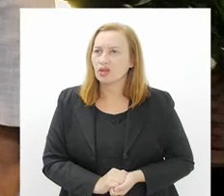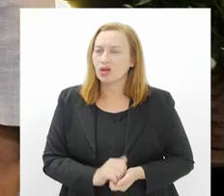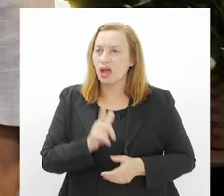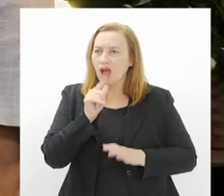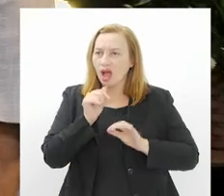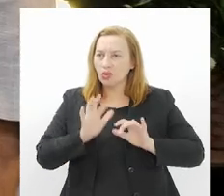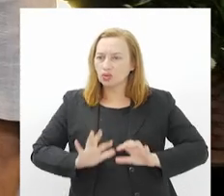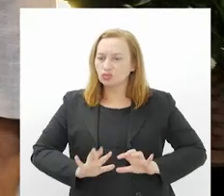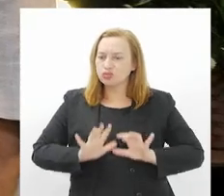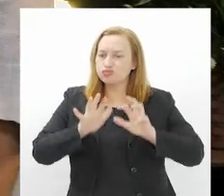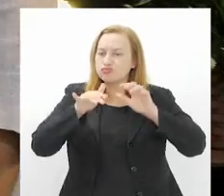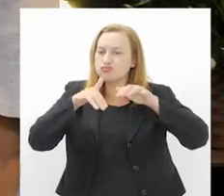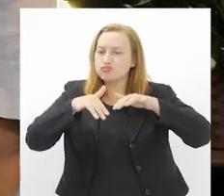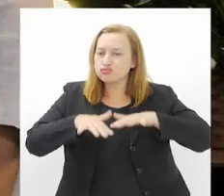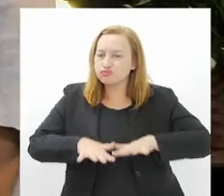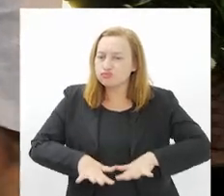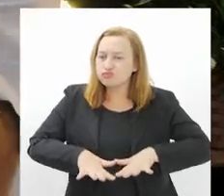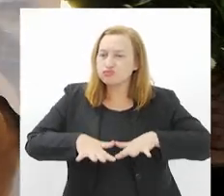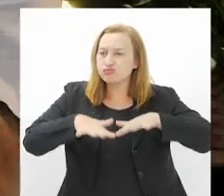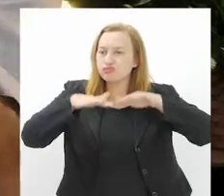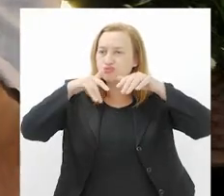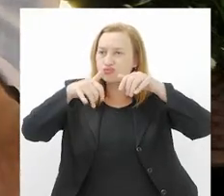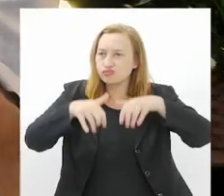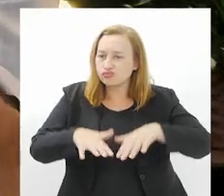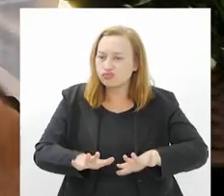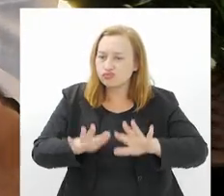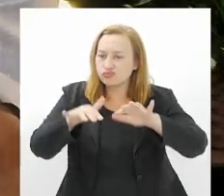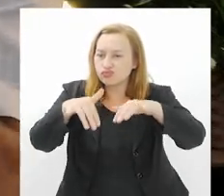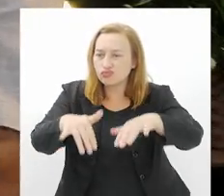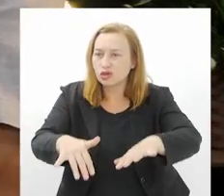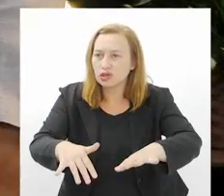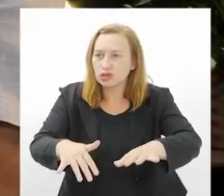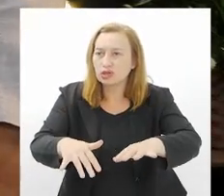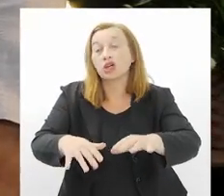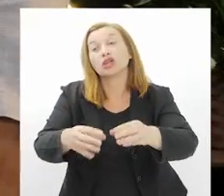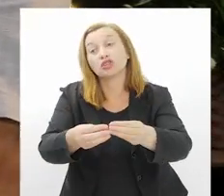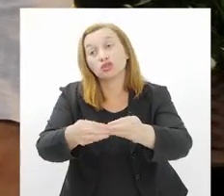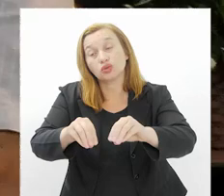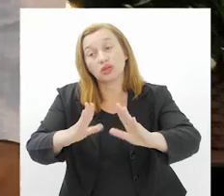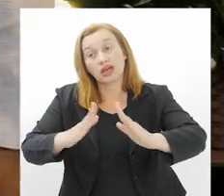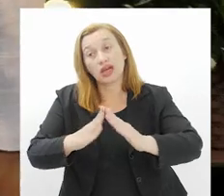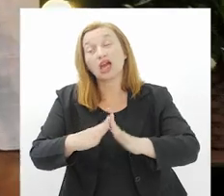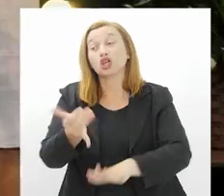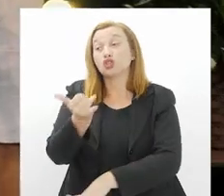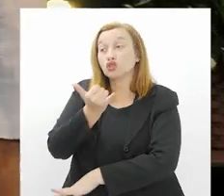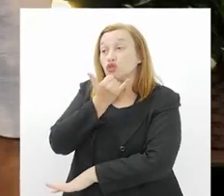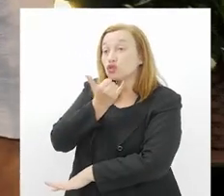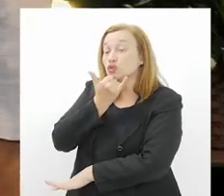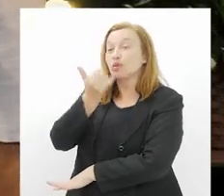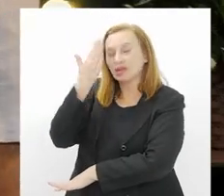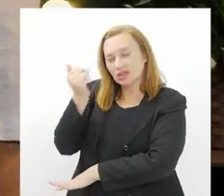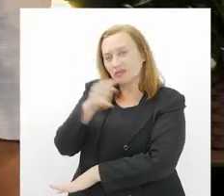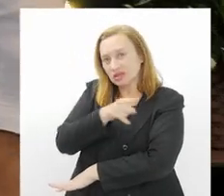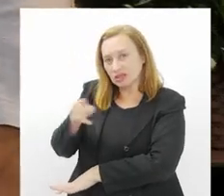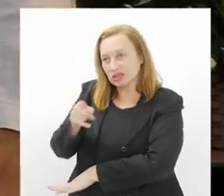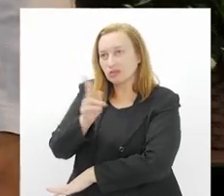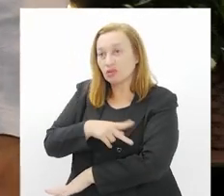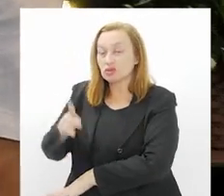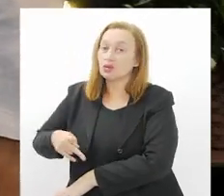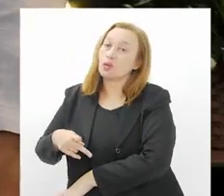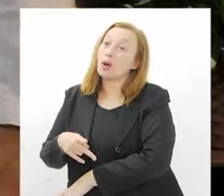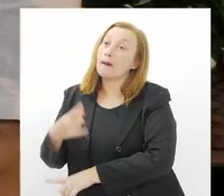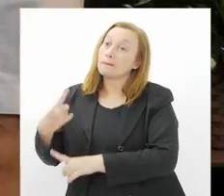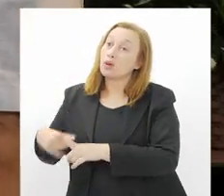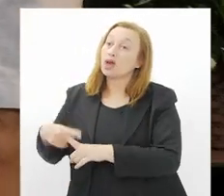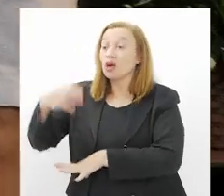Bom... Invasão do mar. Estou botando entre aspas, né? Porque para mim o mar... Desculpe, eu sei que vocês são professores, mas para mim o mar não